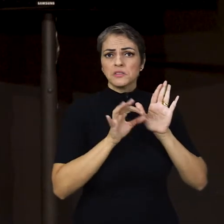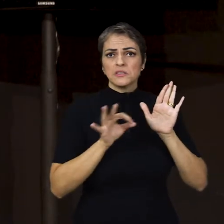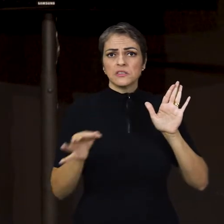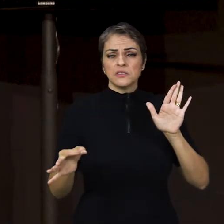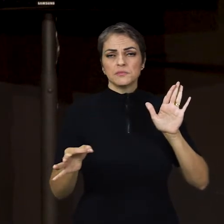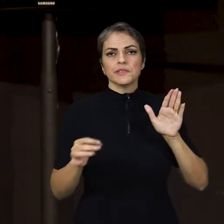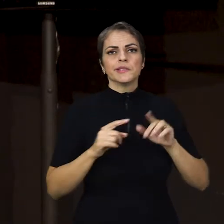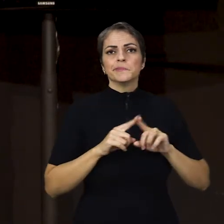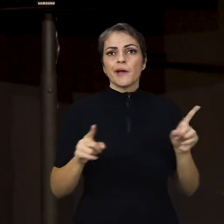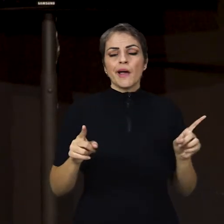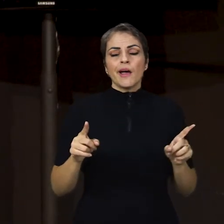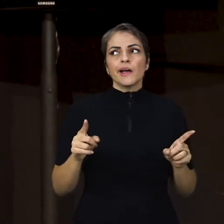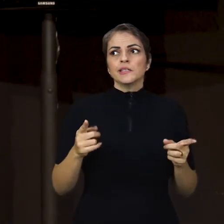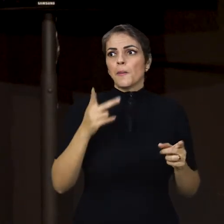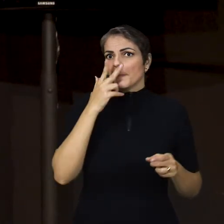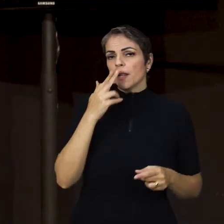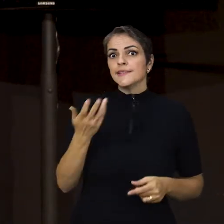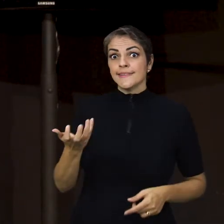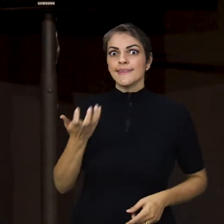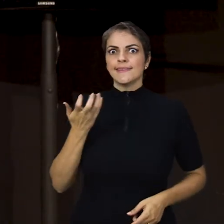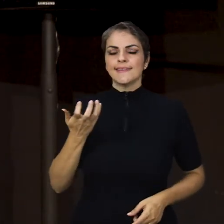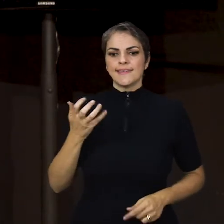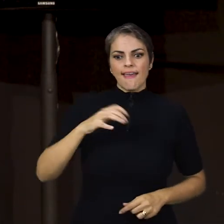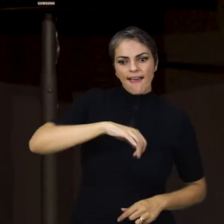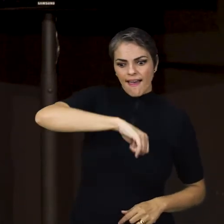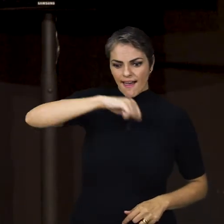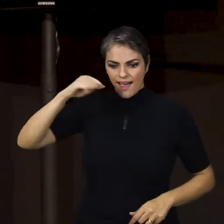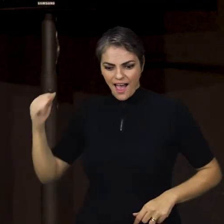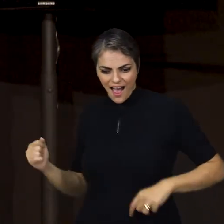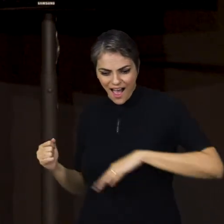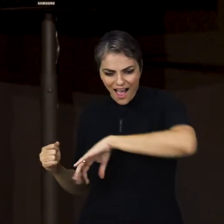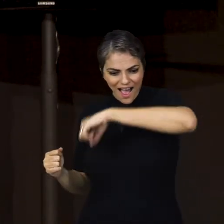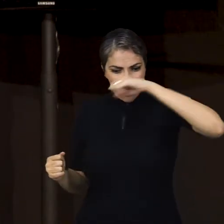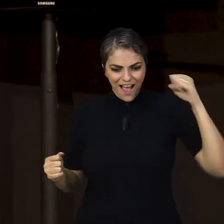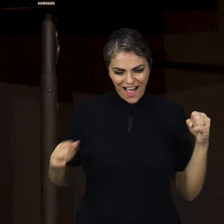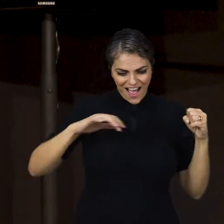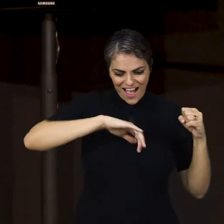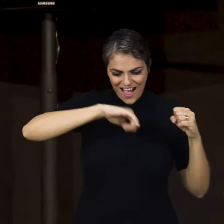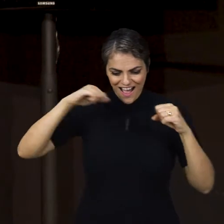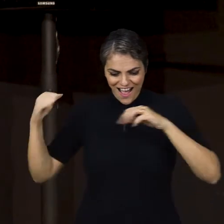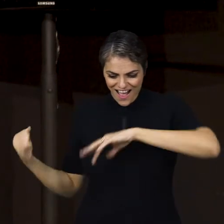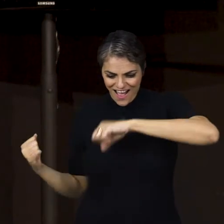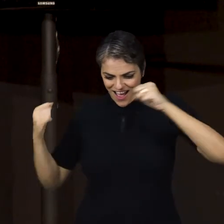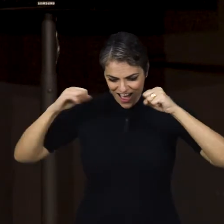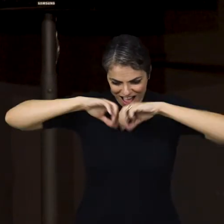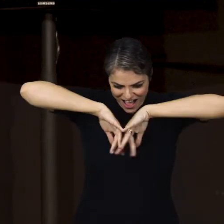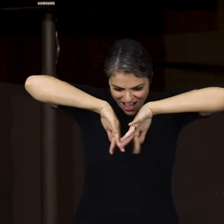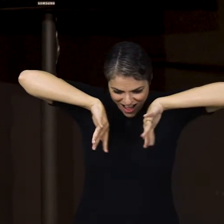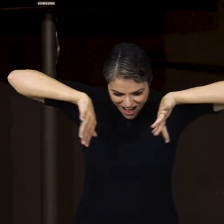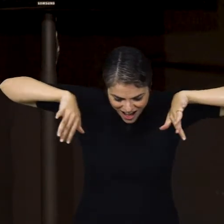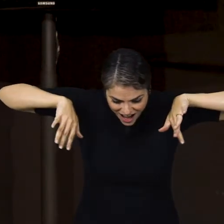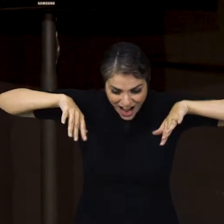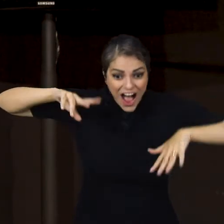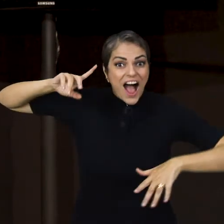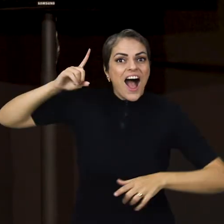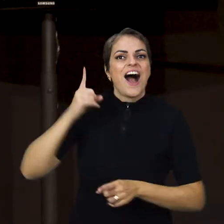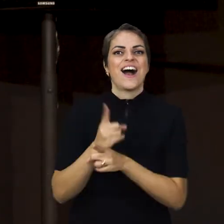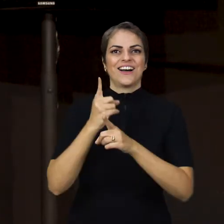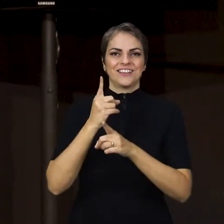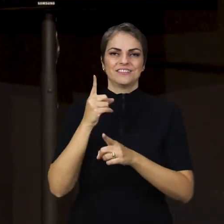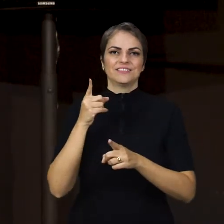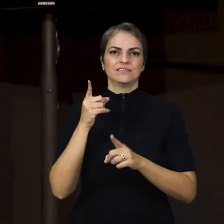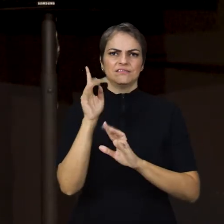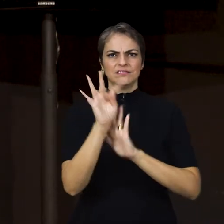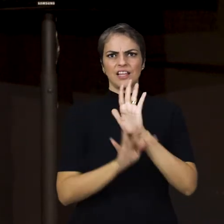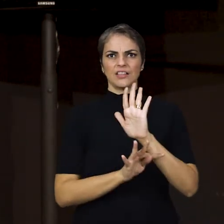houvesse camadas que precisassem ser descascadas gradativamente, camadas mais fundas, mais profundas, reservadas a